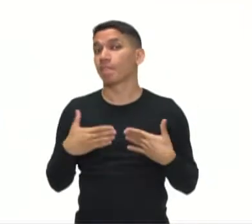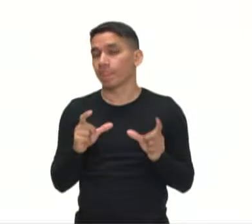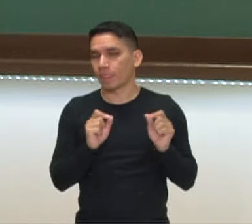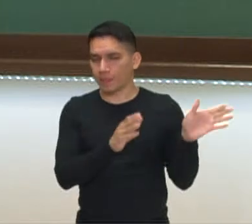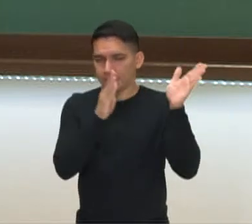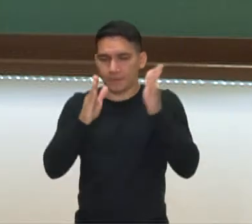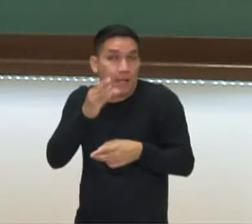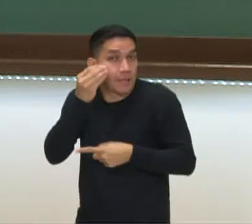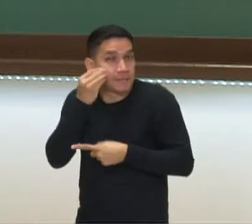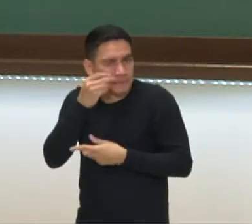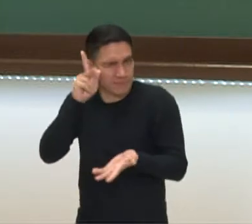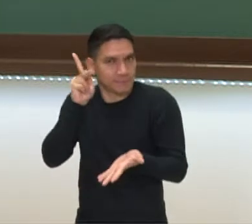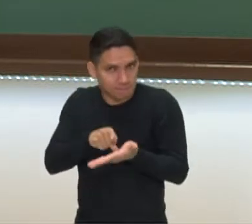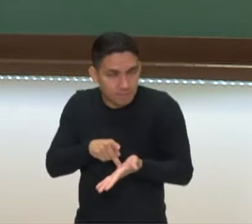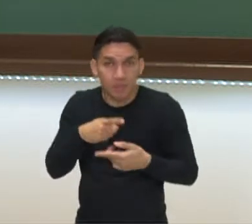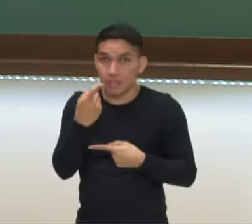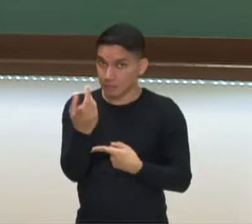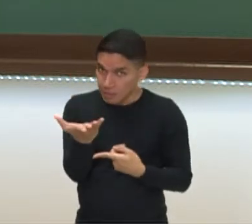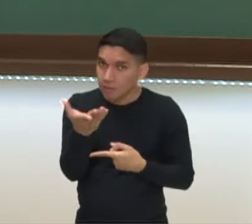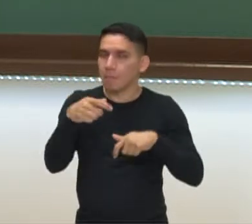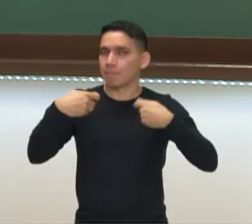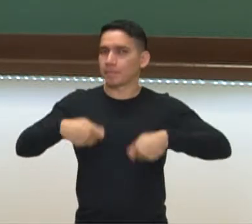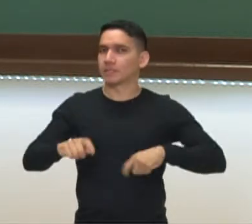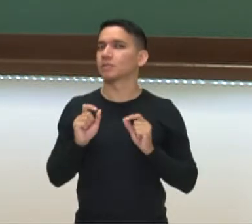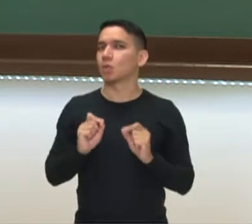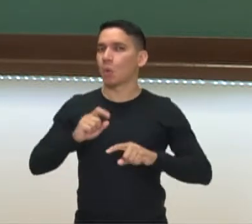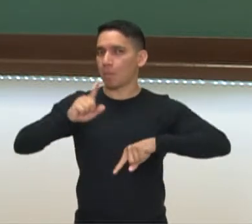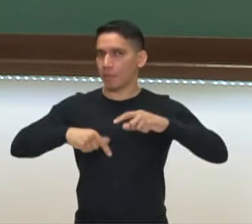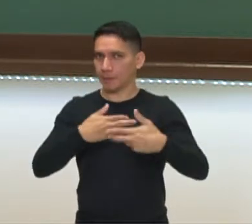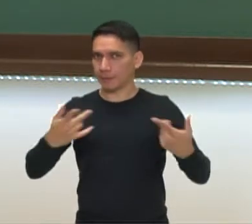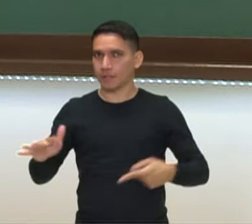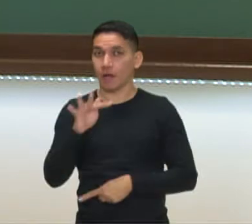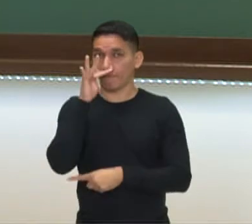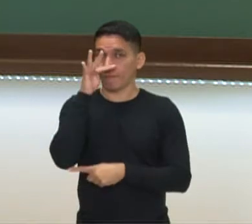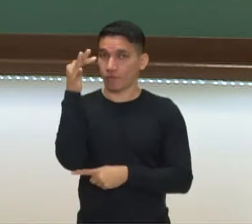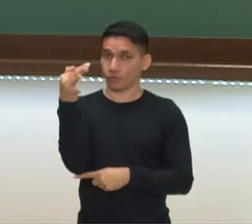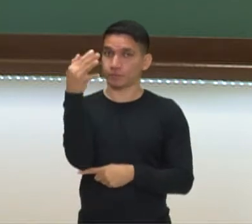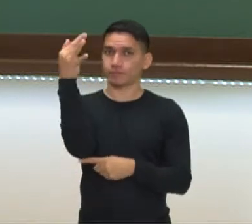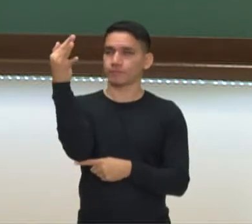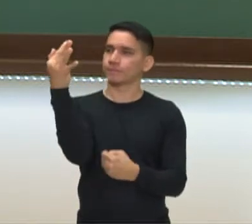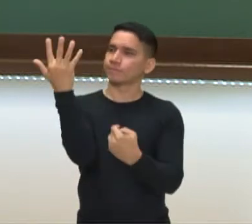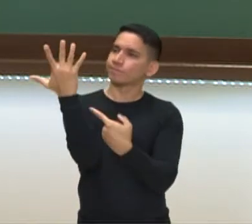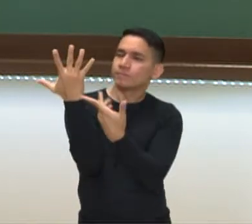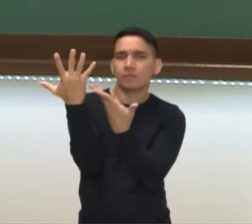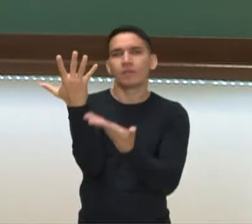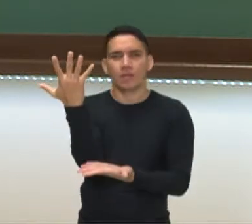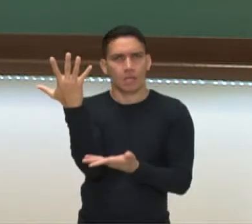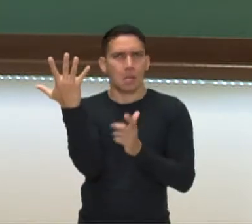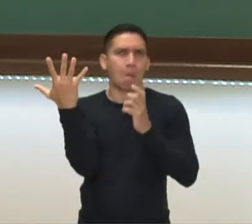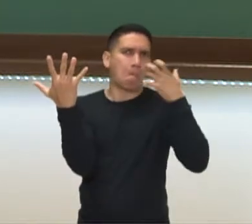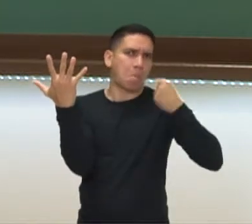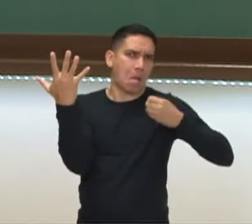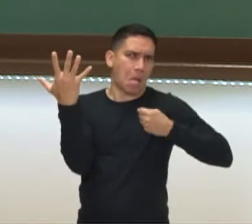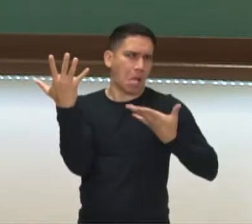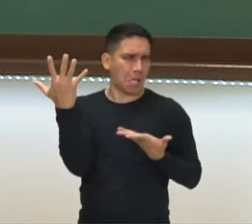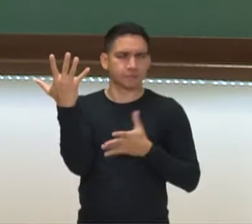a experimentação. Para isso você vai precisar então de uma flor com uma planta com uma flor